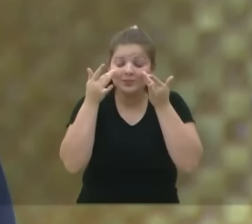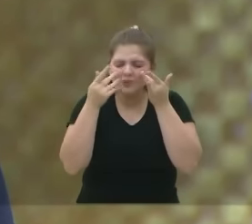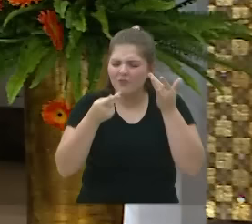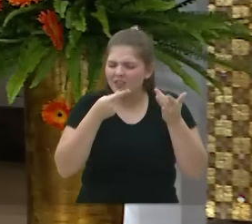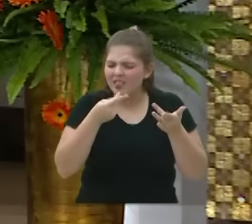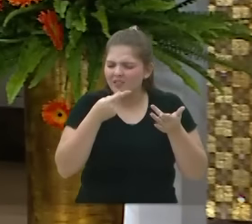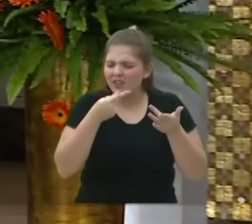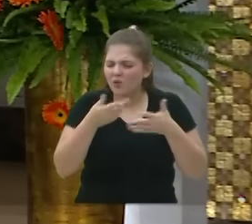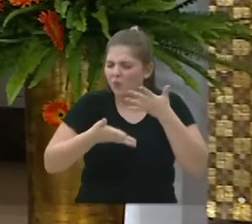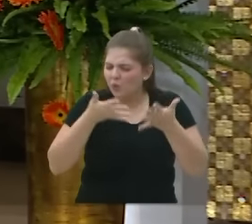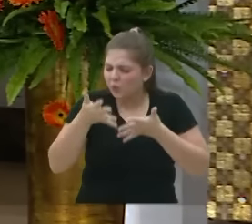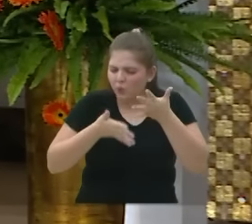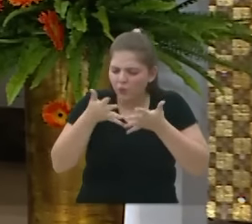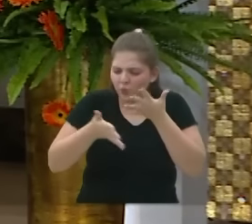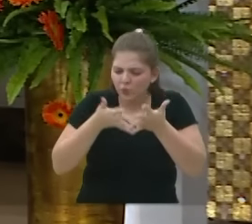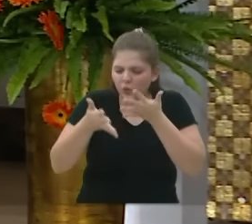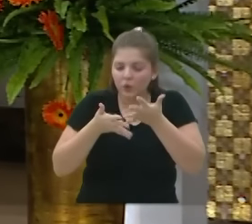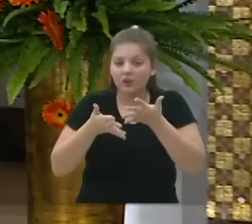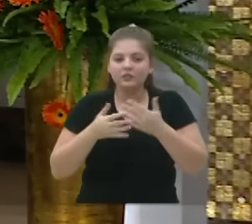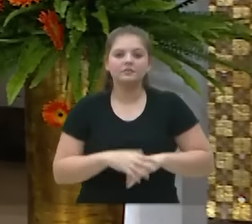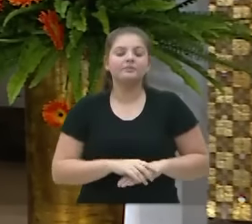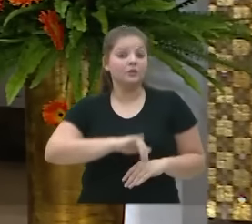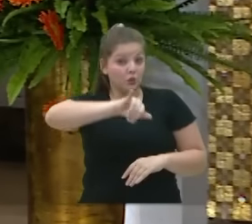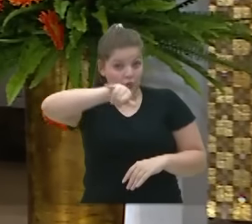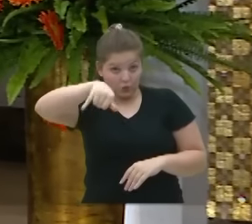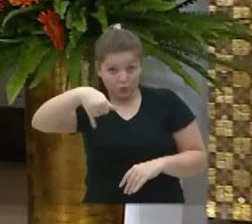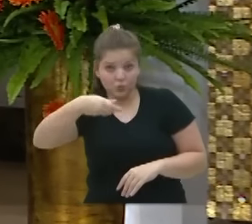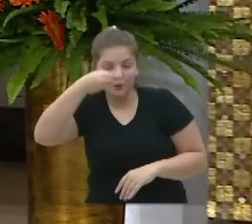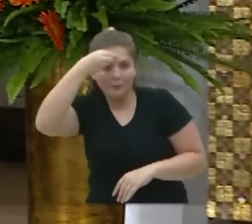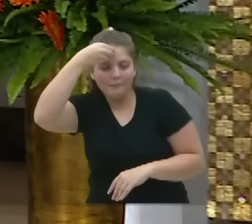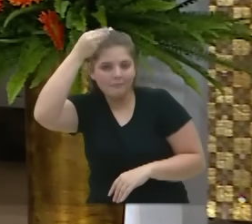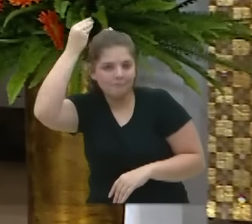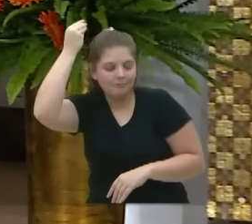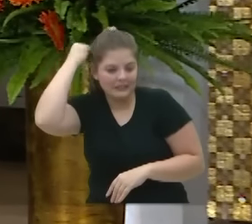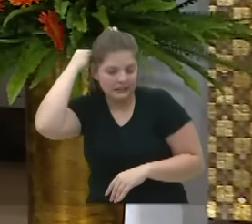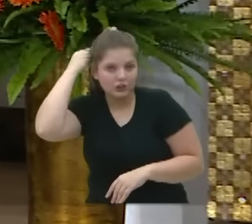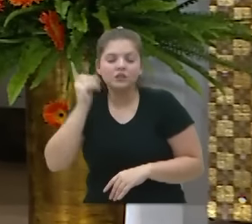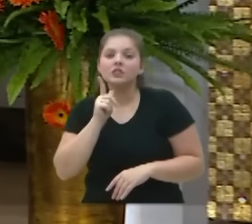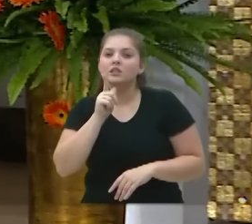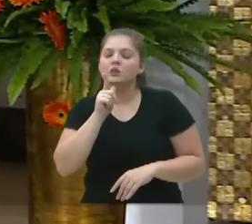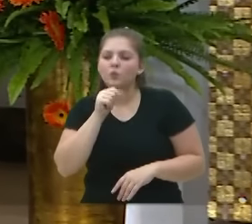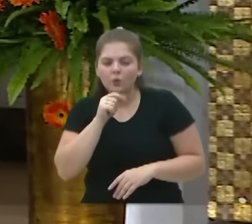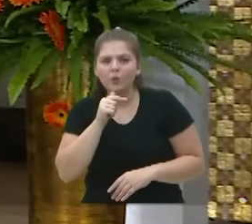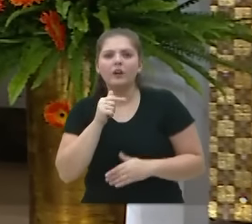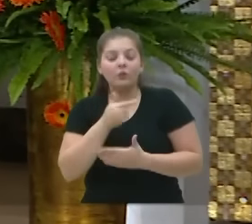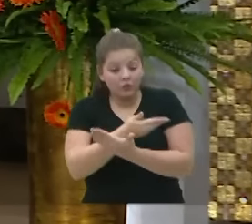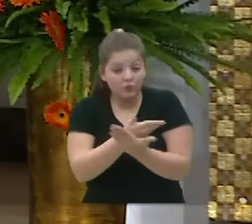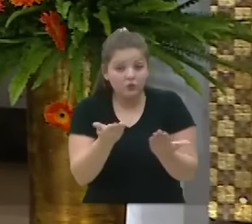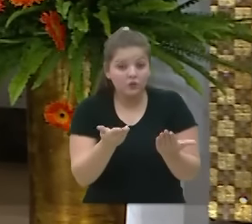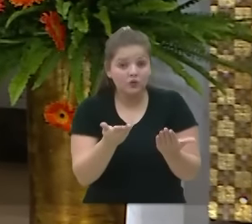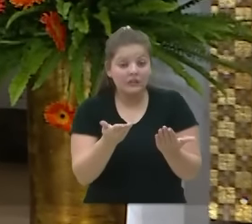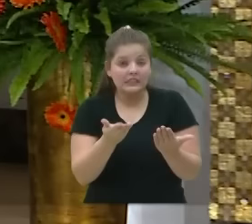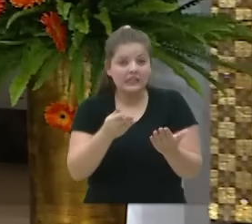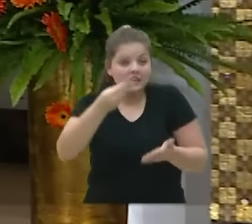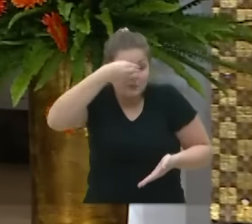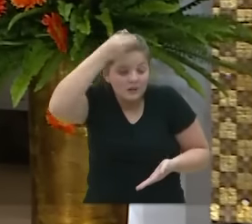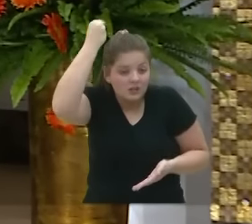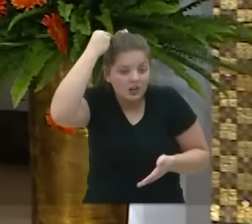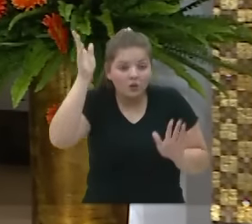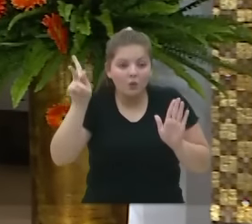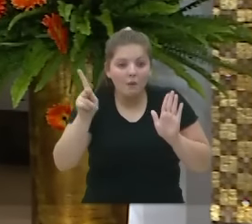falar. João batizou com água, vós, porém, sereis batizados com o